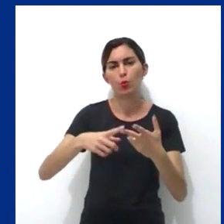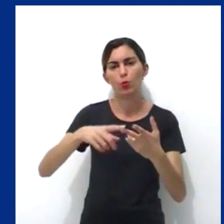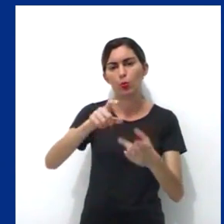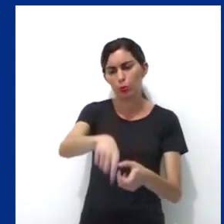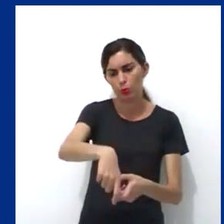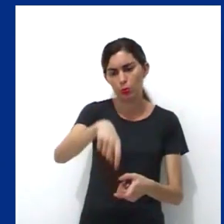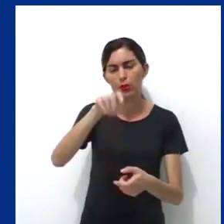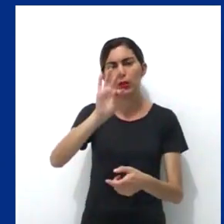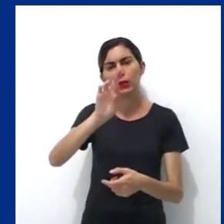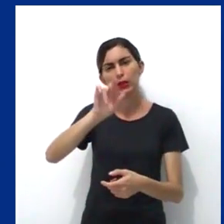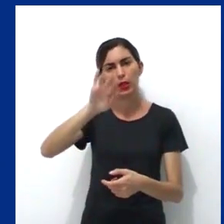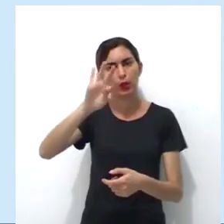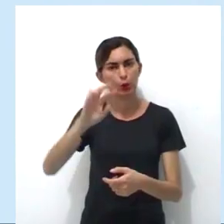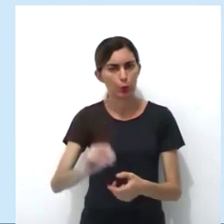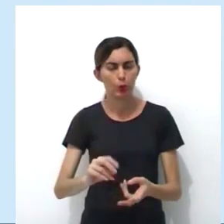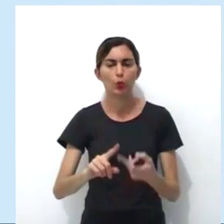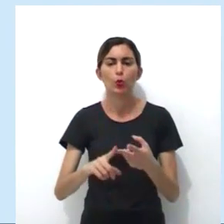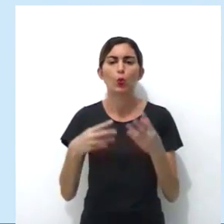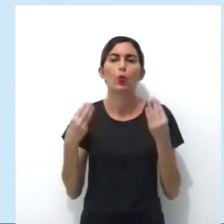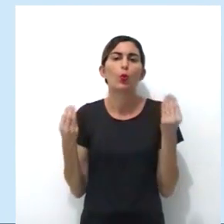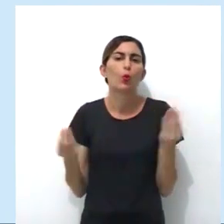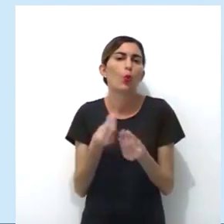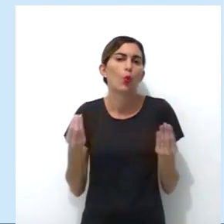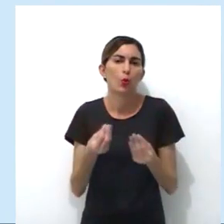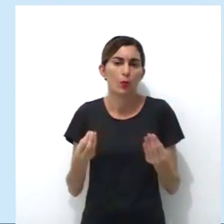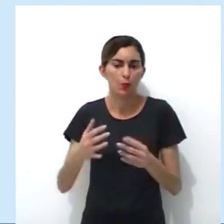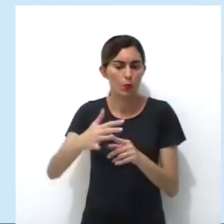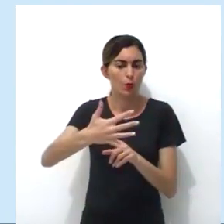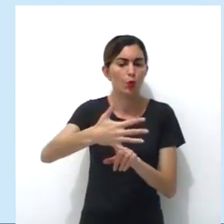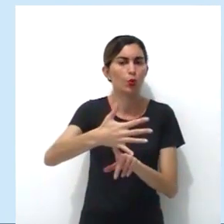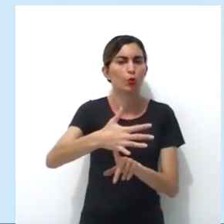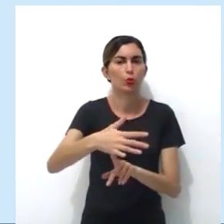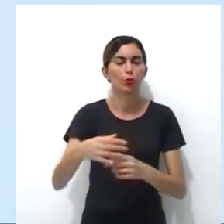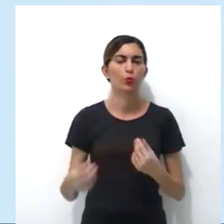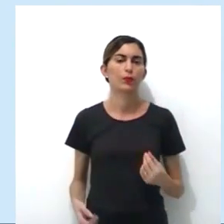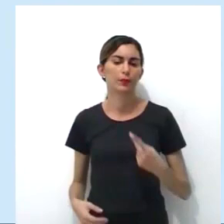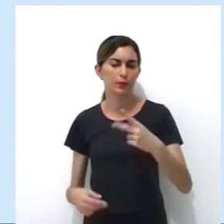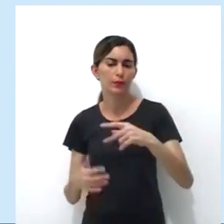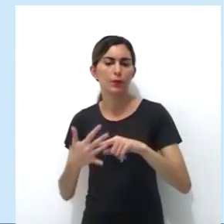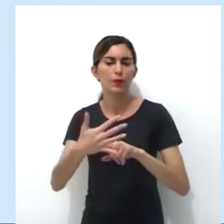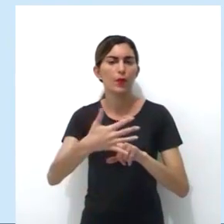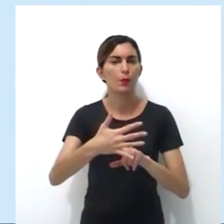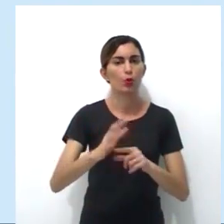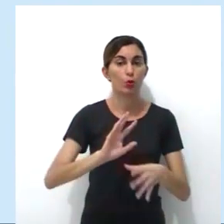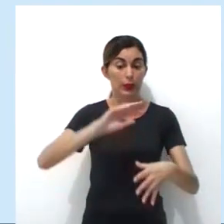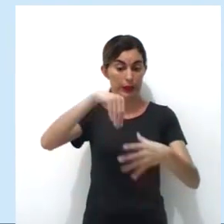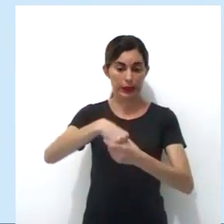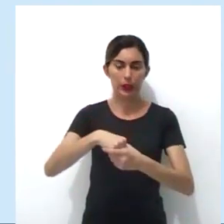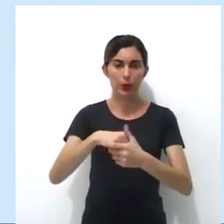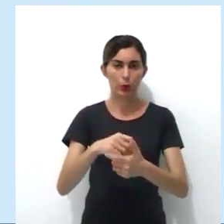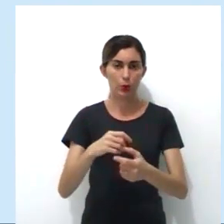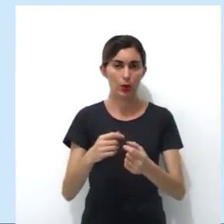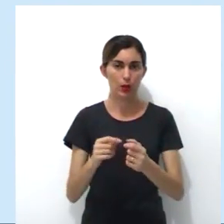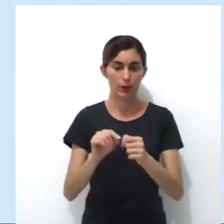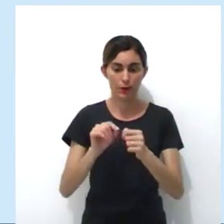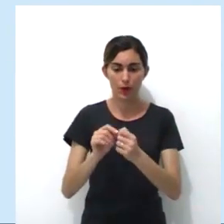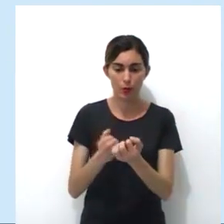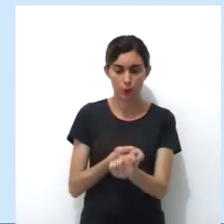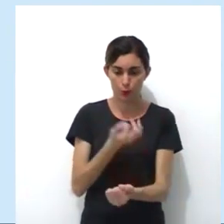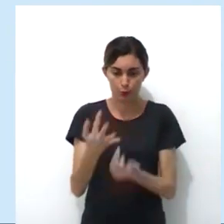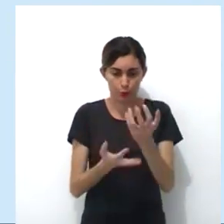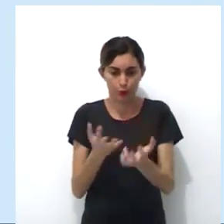de explosão que estão presentes nos automóveis, como, por exemplo, ônibus, trator,